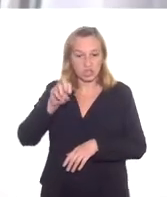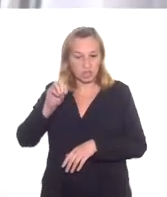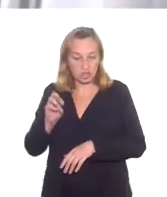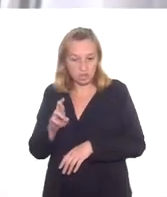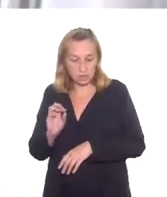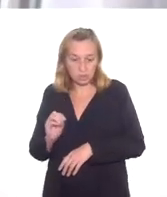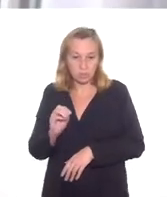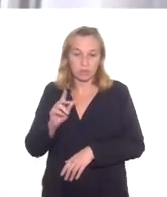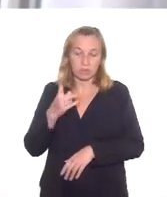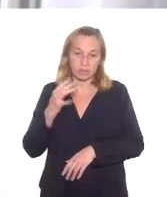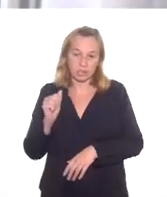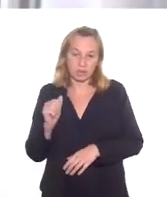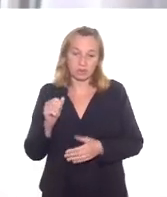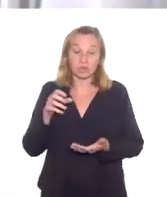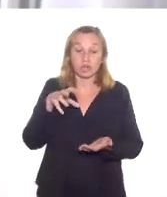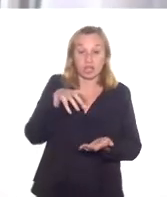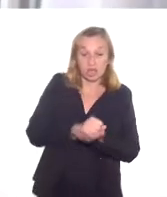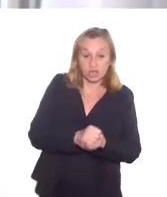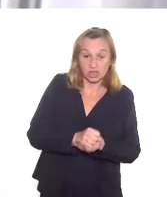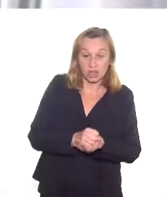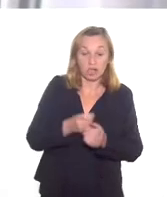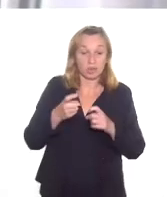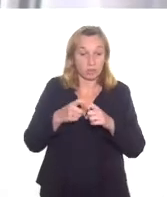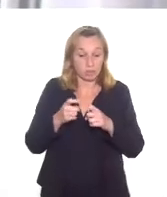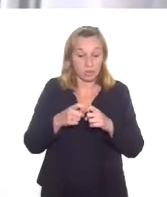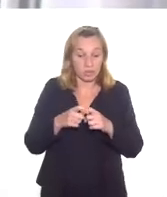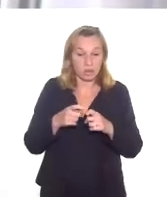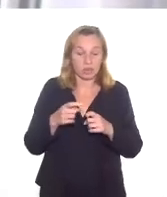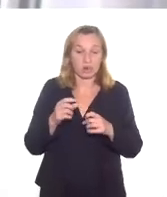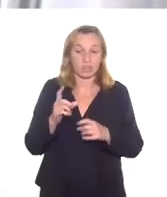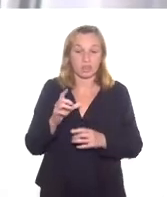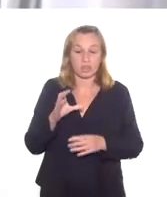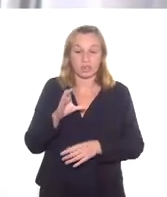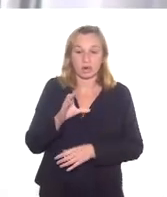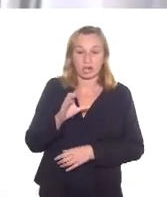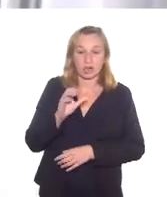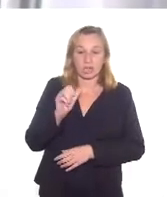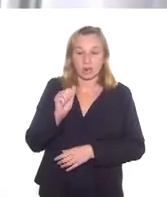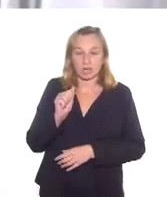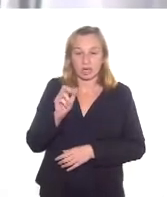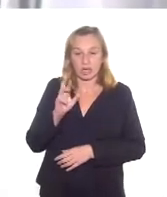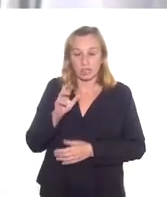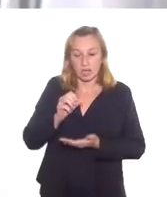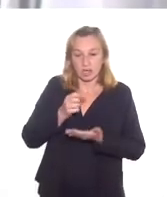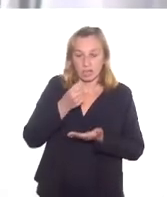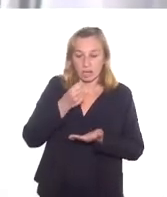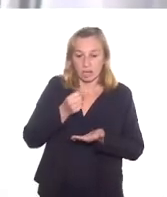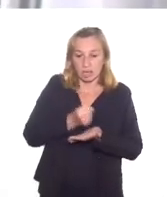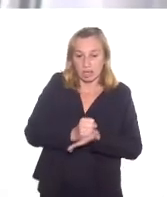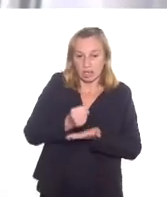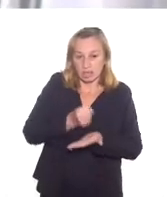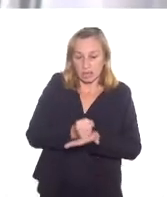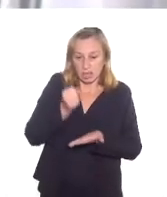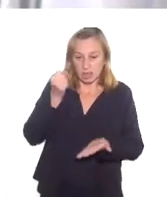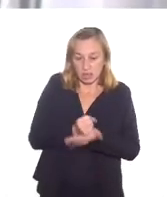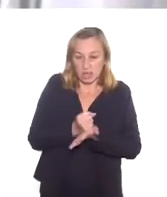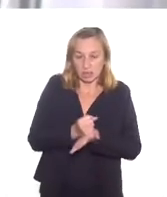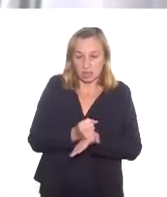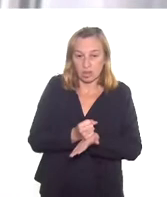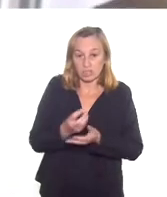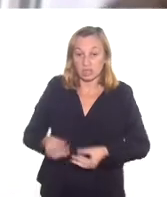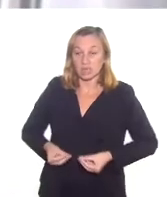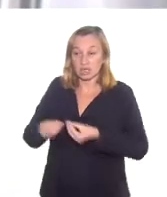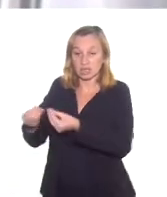inclusive, deixou registrado em cartório que a cessão do imóvel em que ele e sua família residiram seria doada à